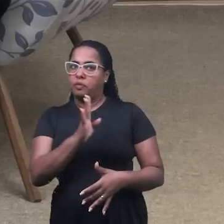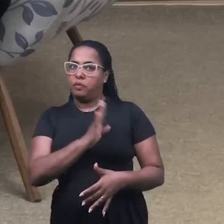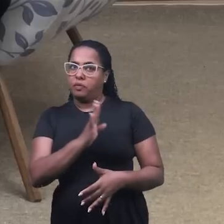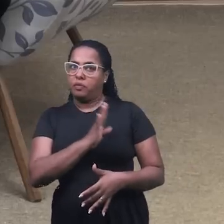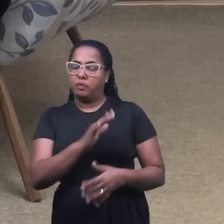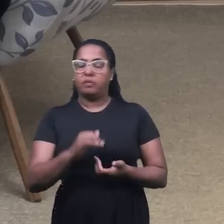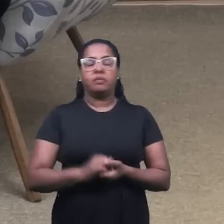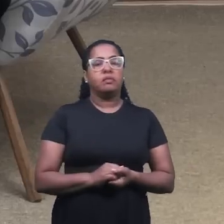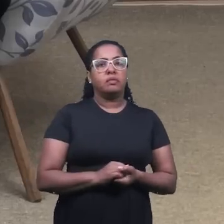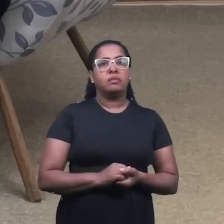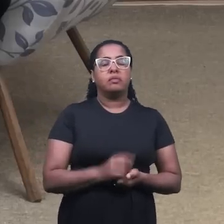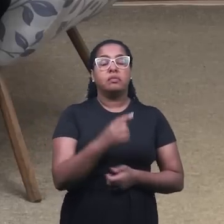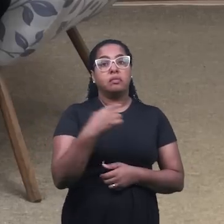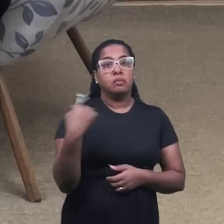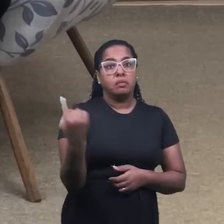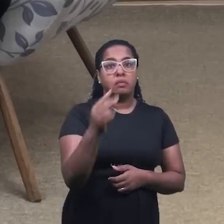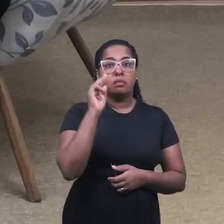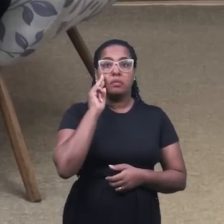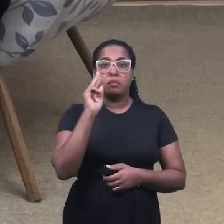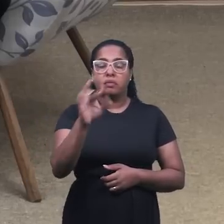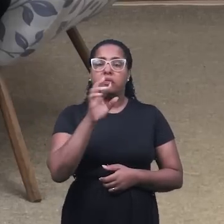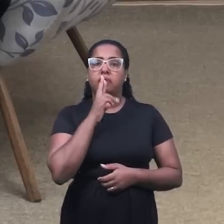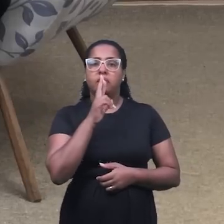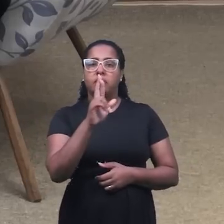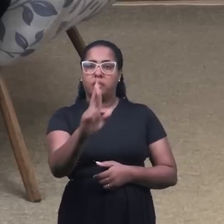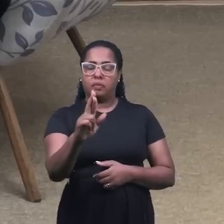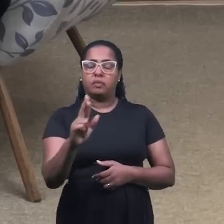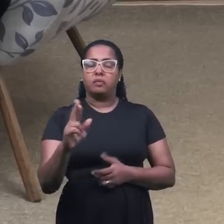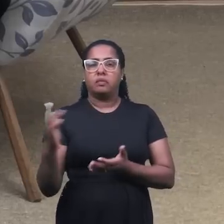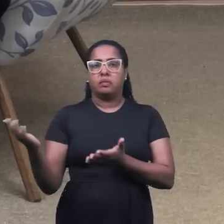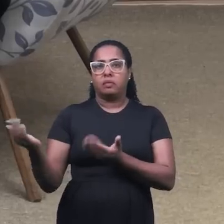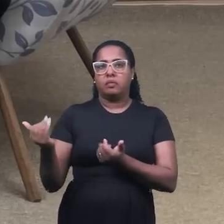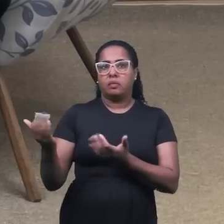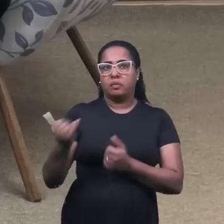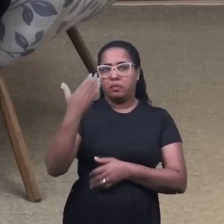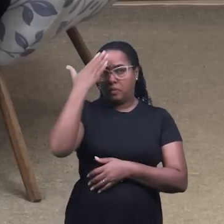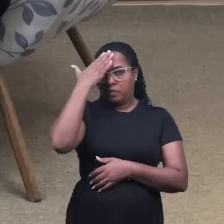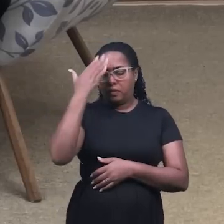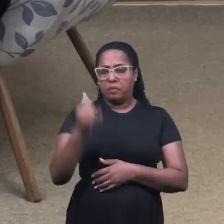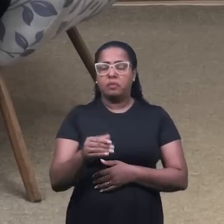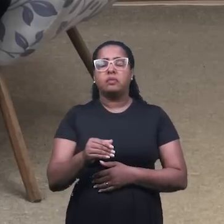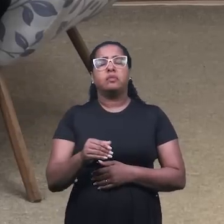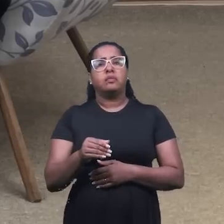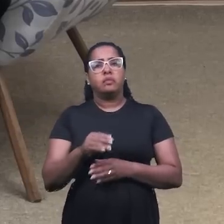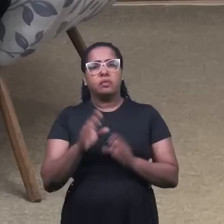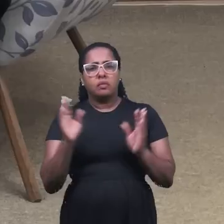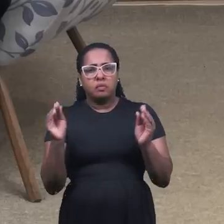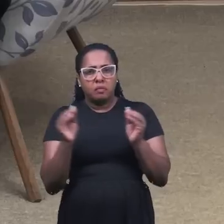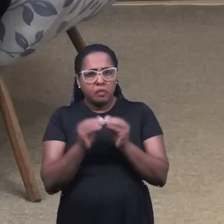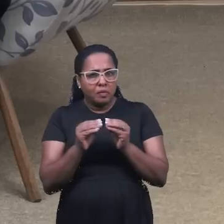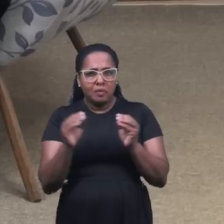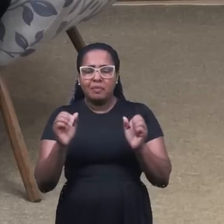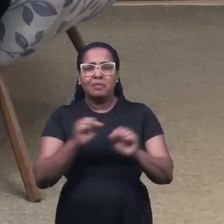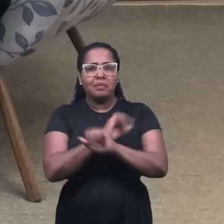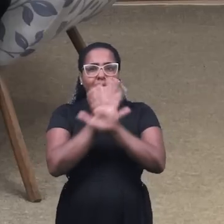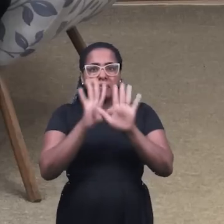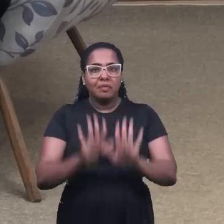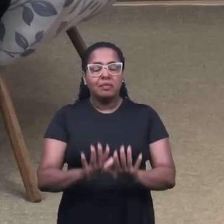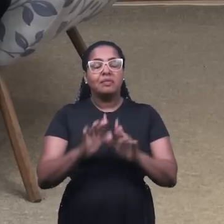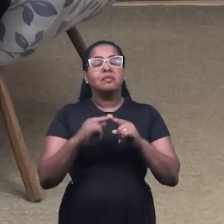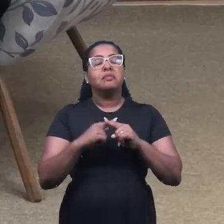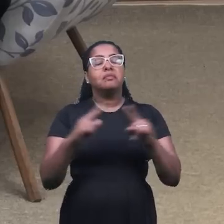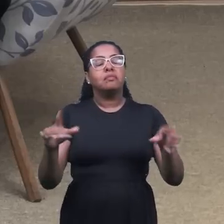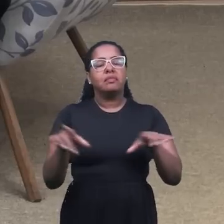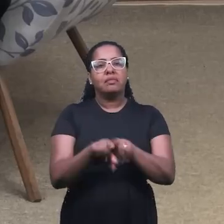irmãos, nós assistimos à resposta da jovem, sabemos que é uma resposta objetiva, clara, mas nos